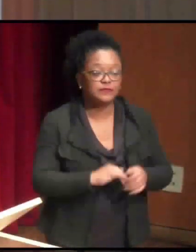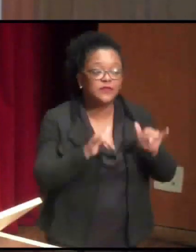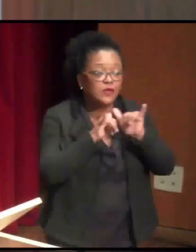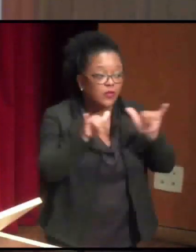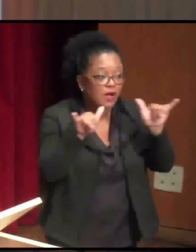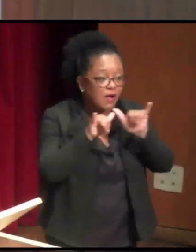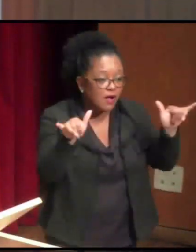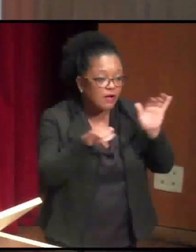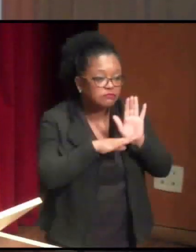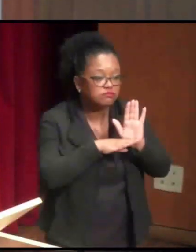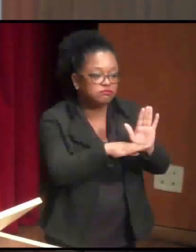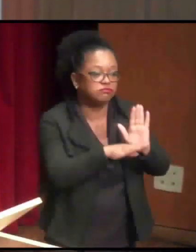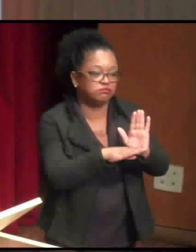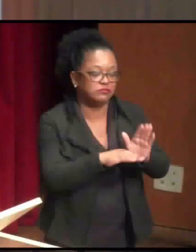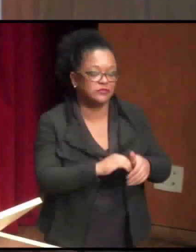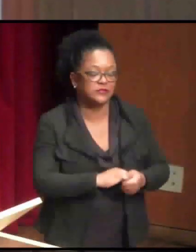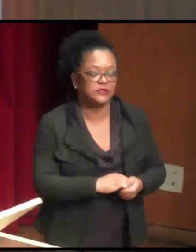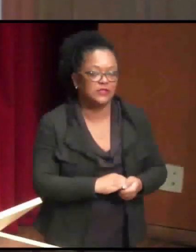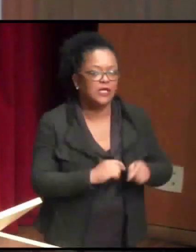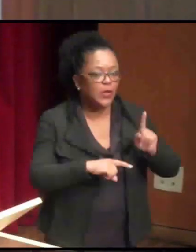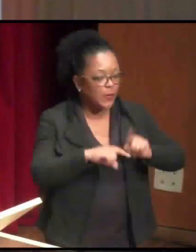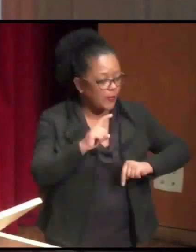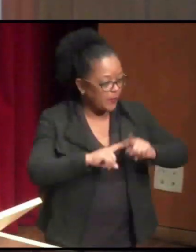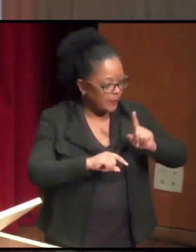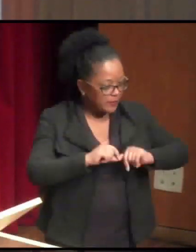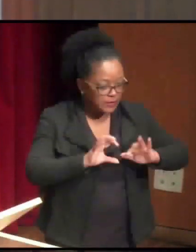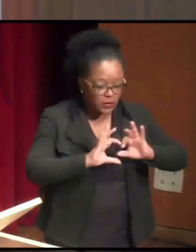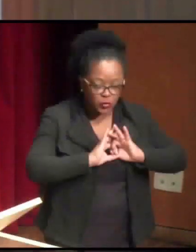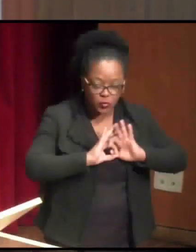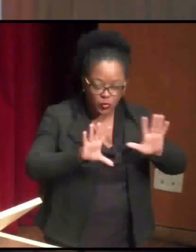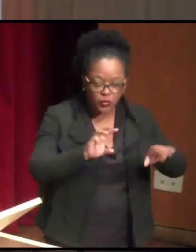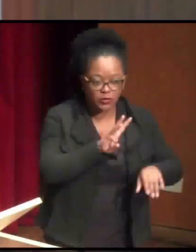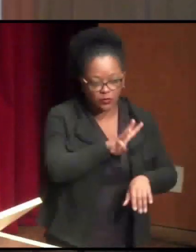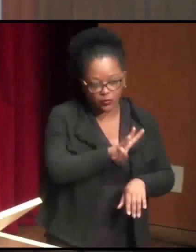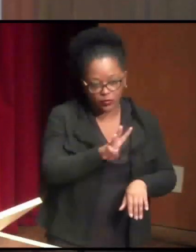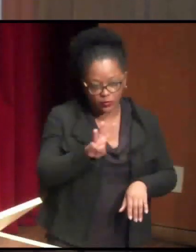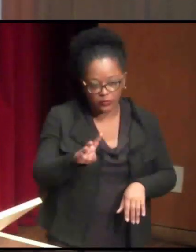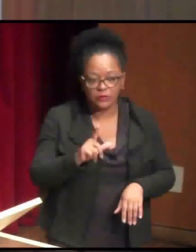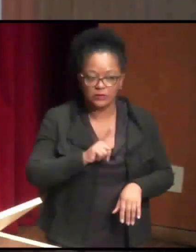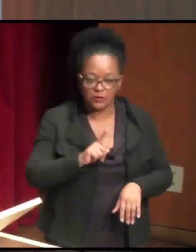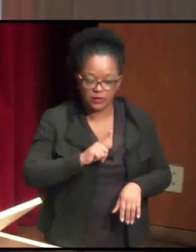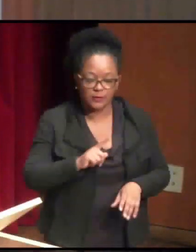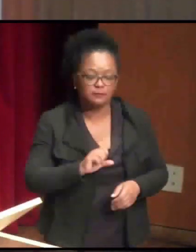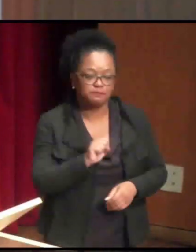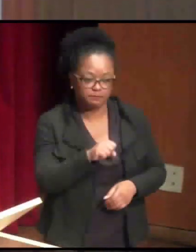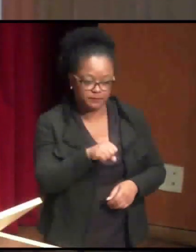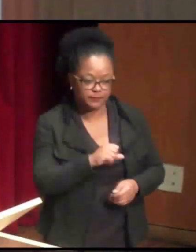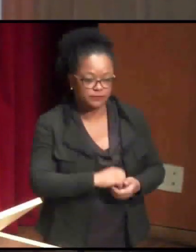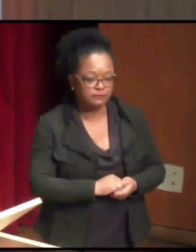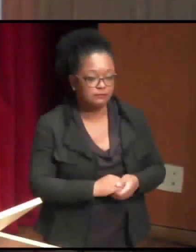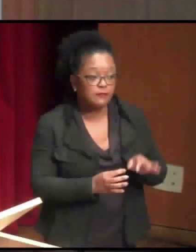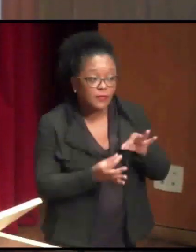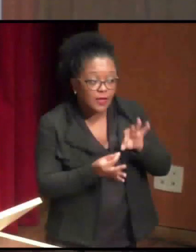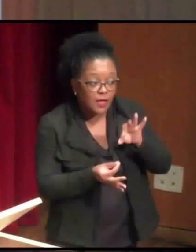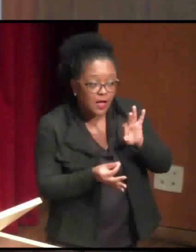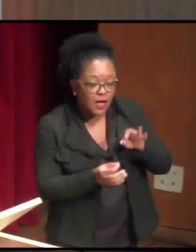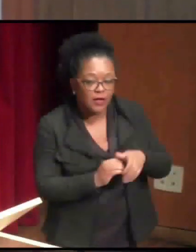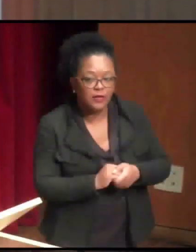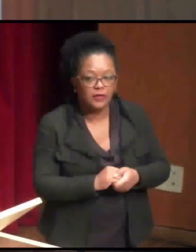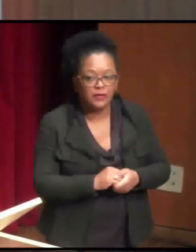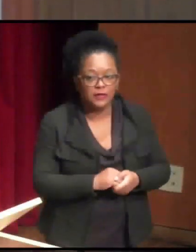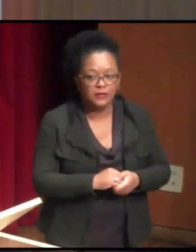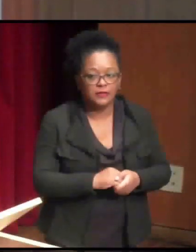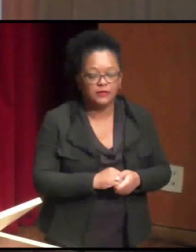a divulgar. Esse material vai estar todo disponível lá no stand para conhecer. Sim, eu quero mostrar rapidinho também que nós temos o